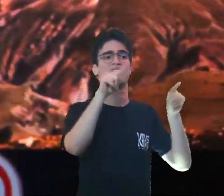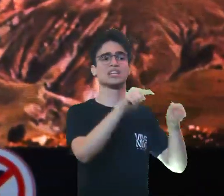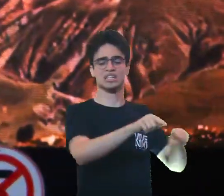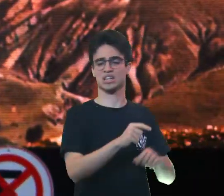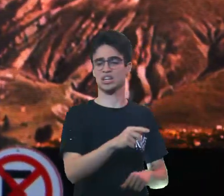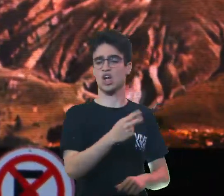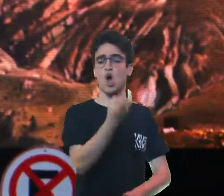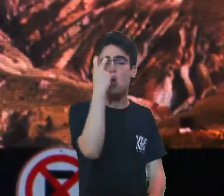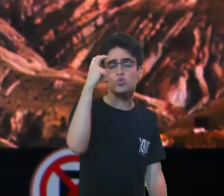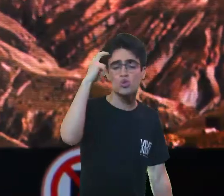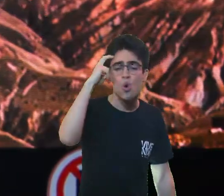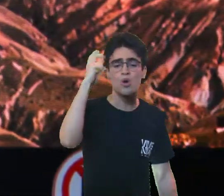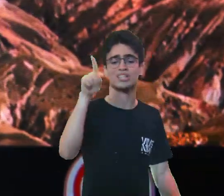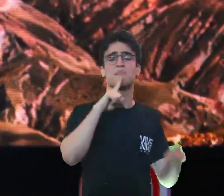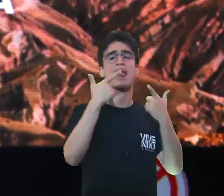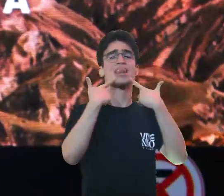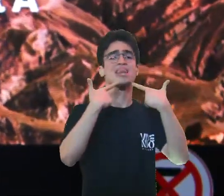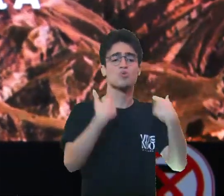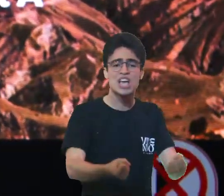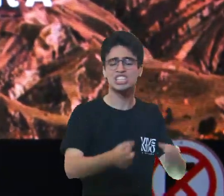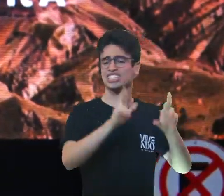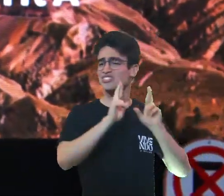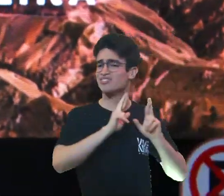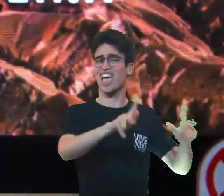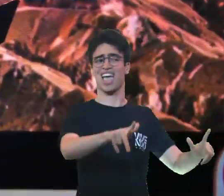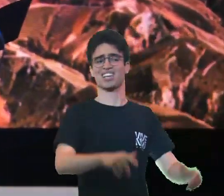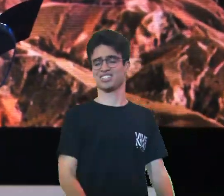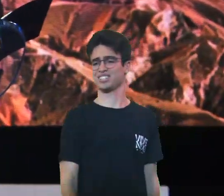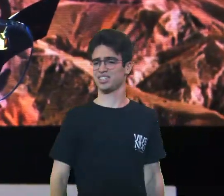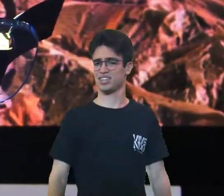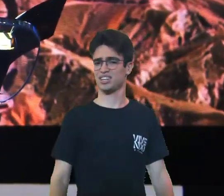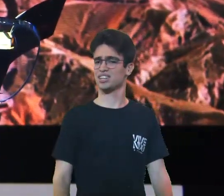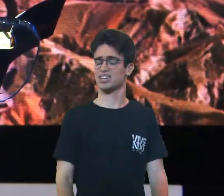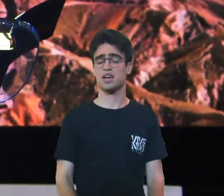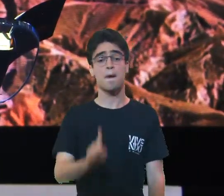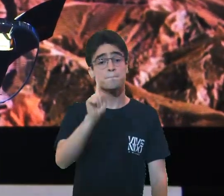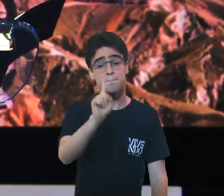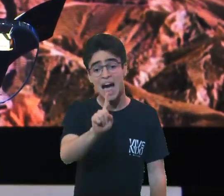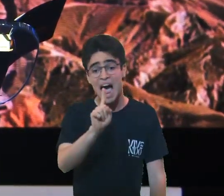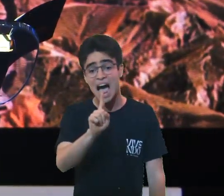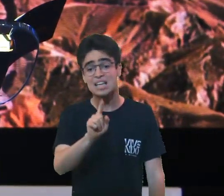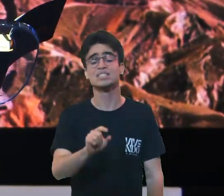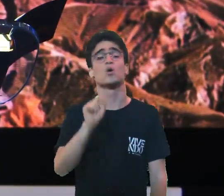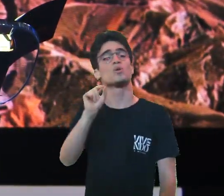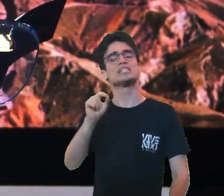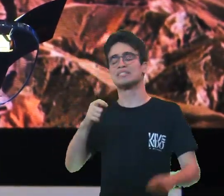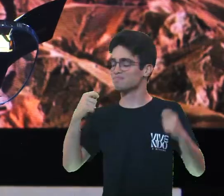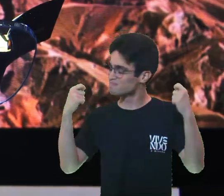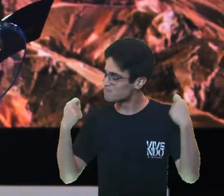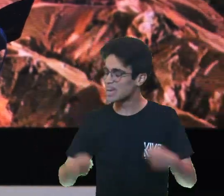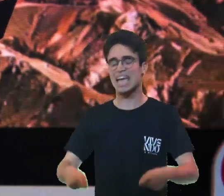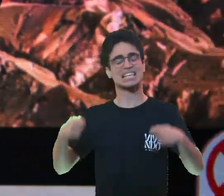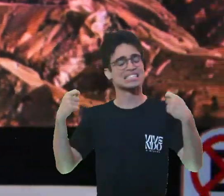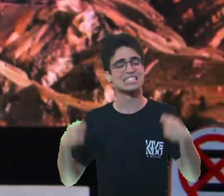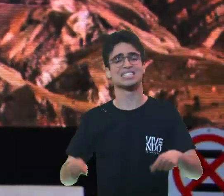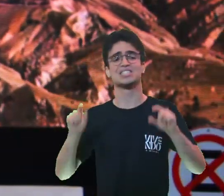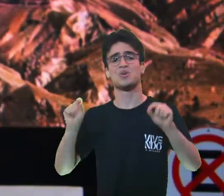e linguísticas completamente diferentes da nossa. Mas precisa haver